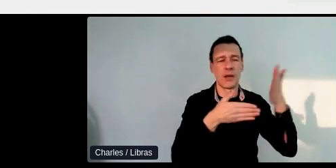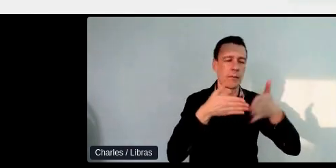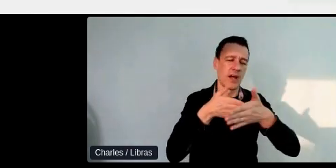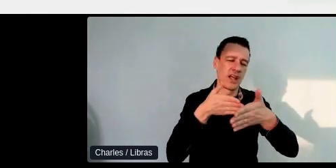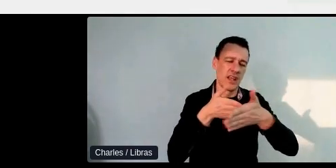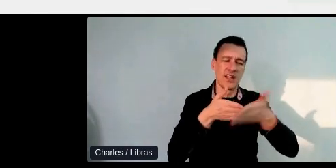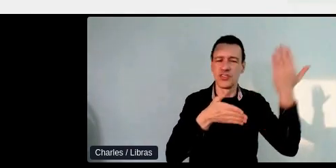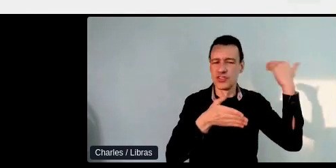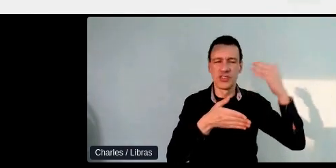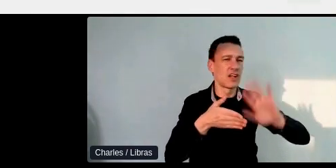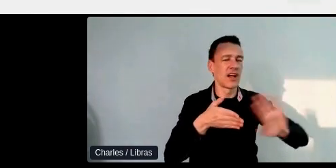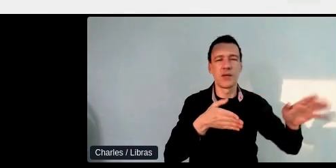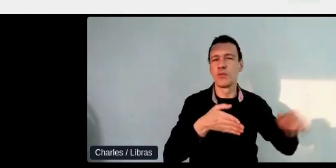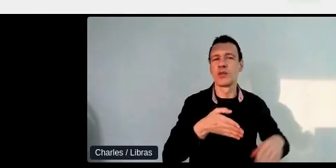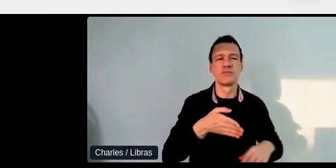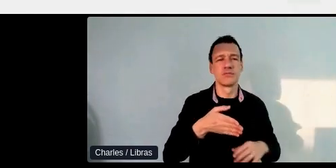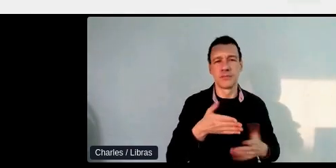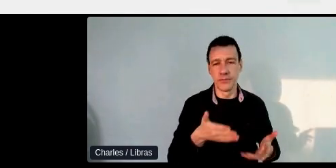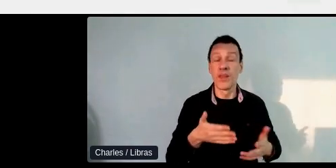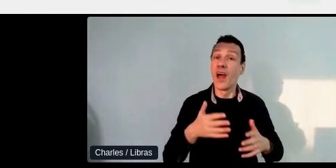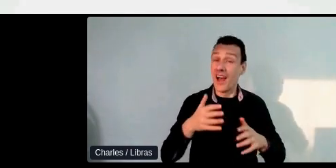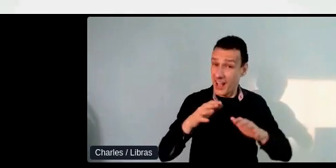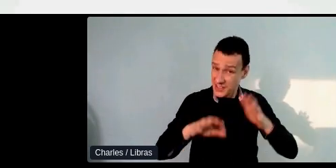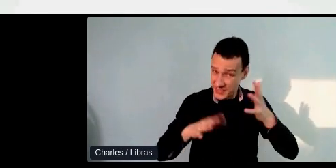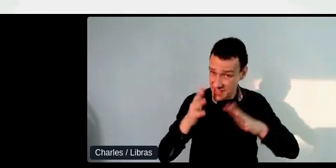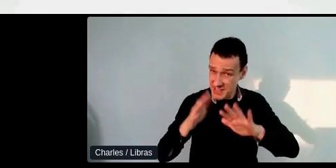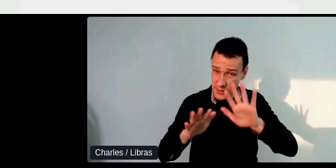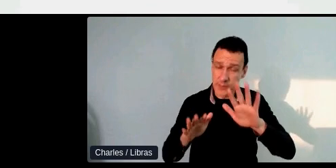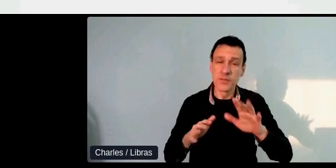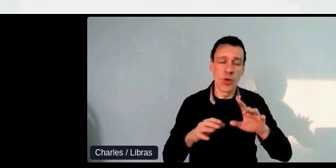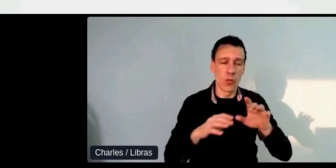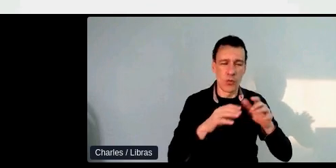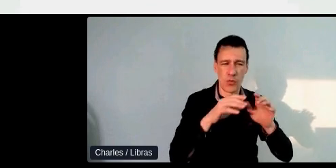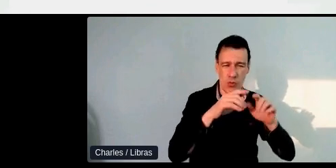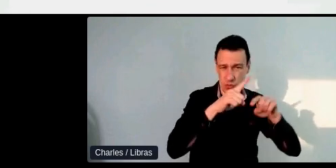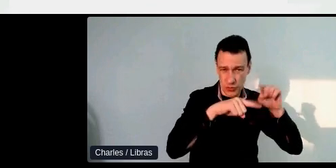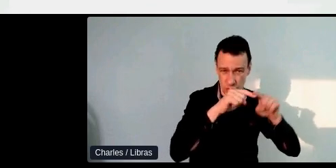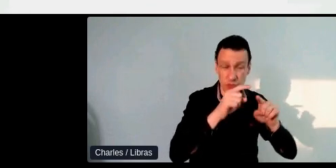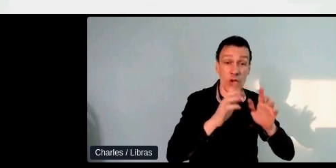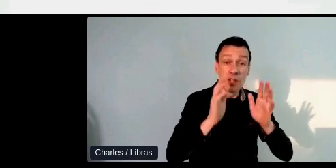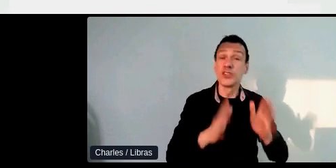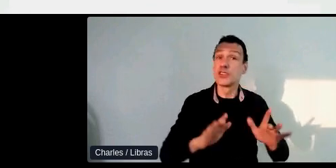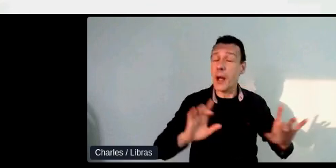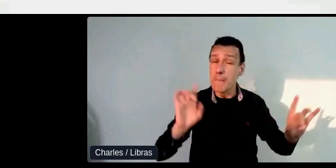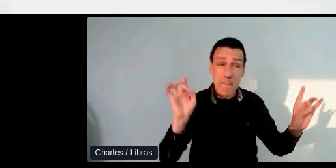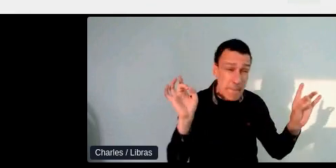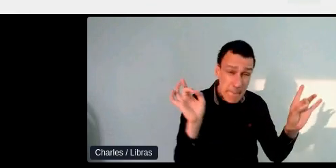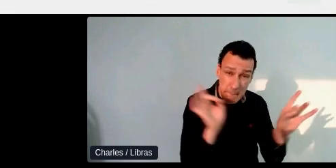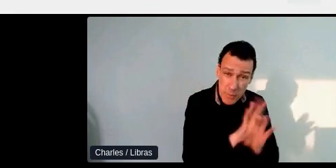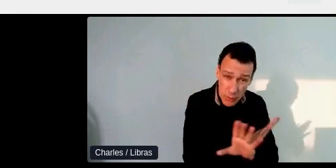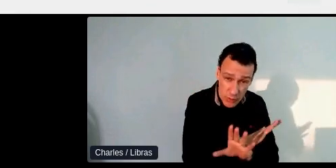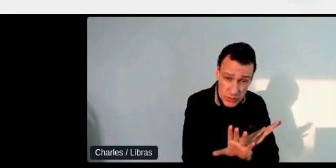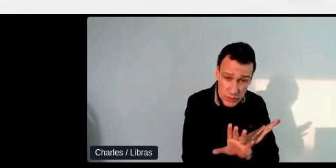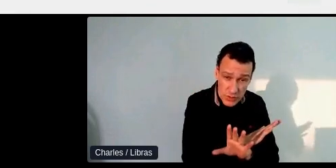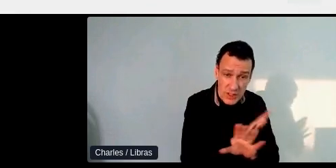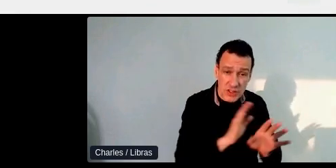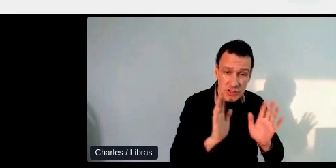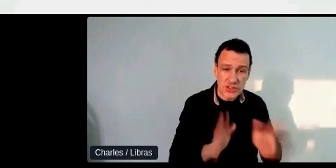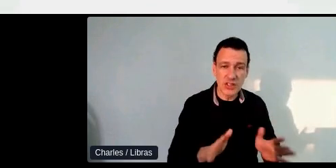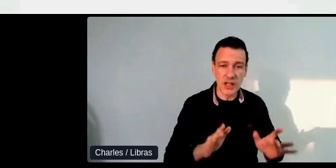os produtos já estão prontos e aí depois é que vão pensar na acessibilidade. Então, dá muito mais trabalho você